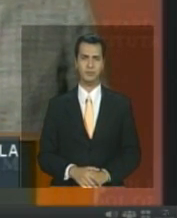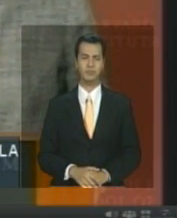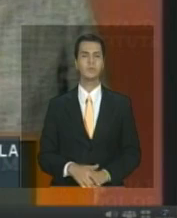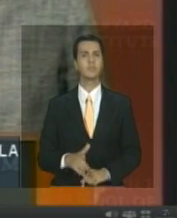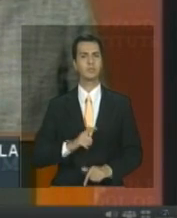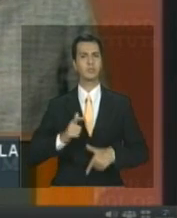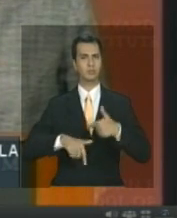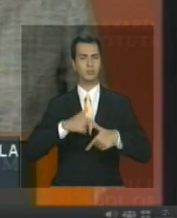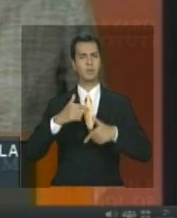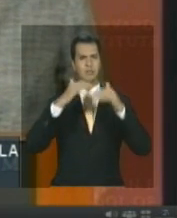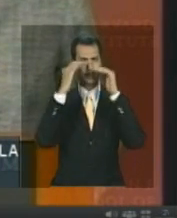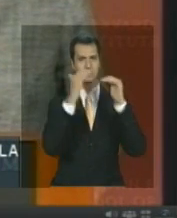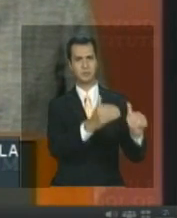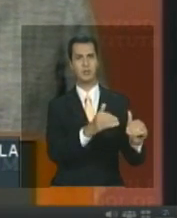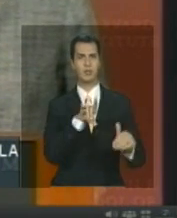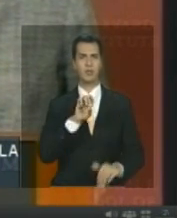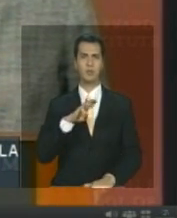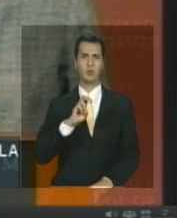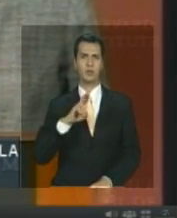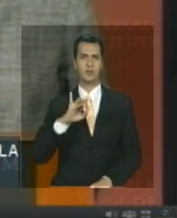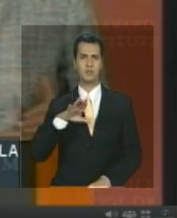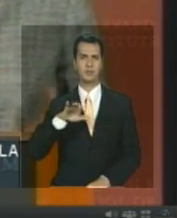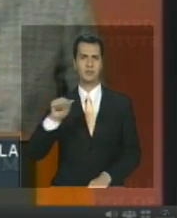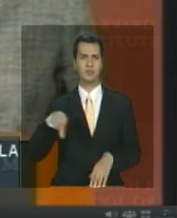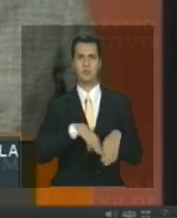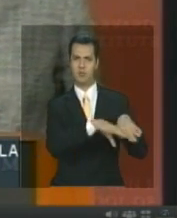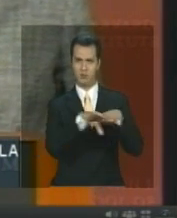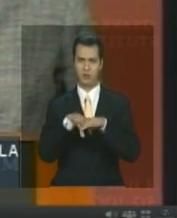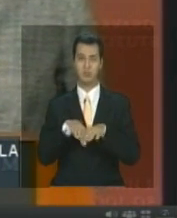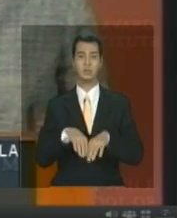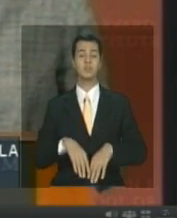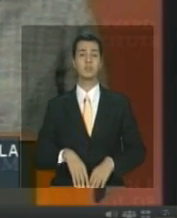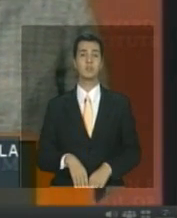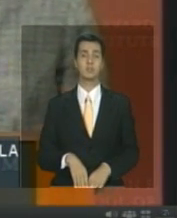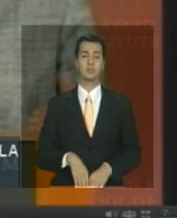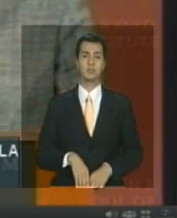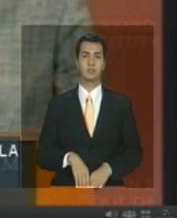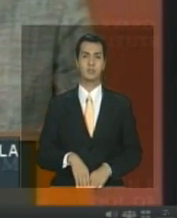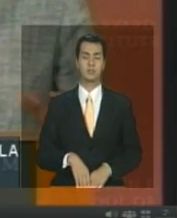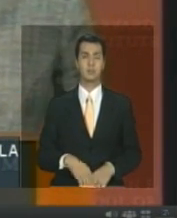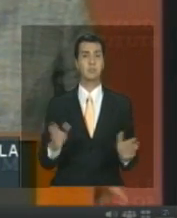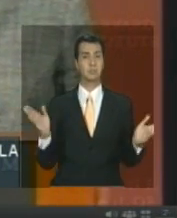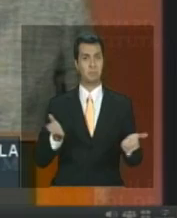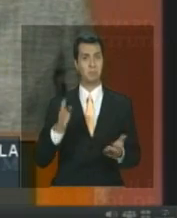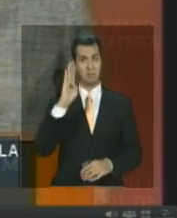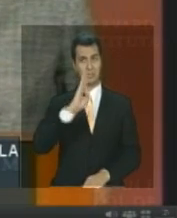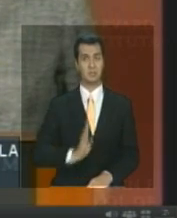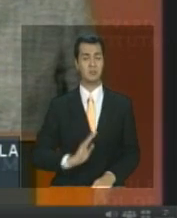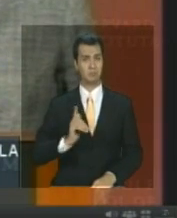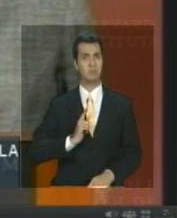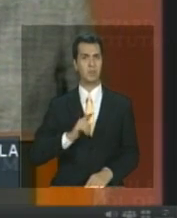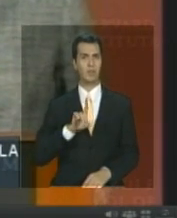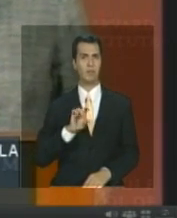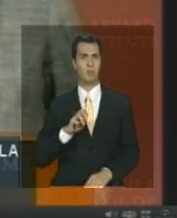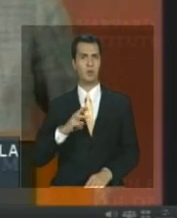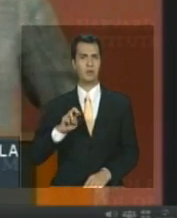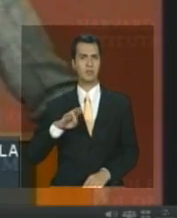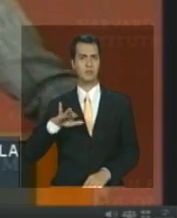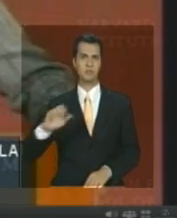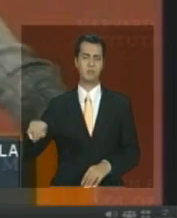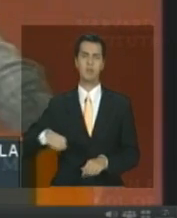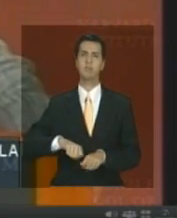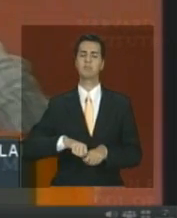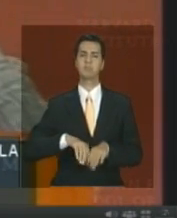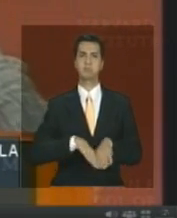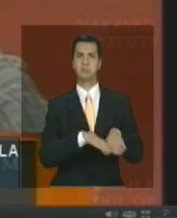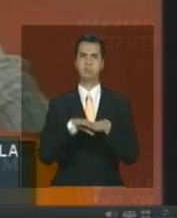respeito à democracia e que no Brasil se expande progressivamente. Porque a democracia